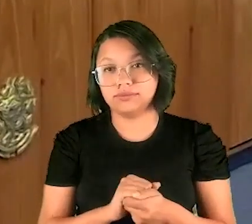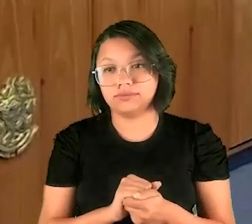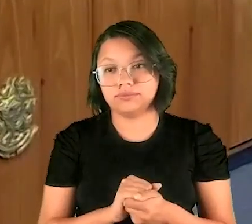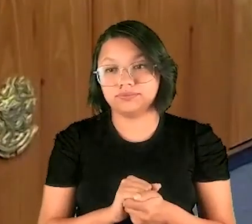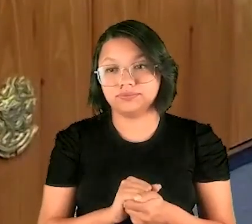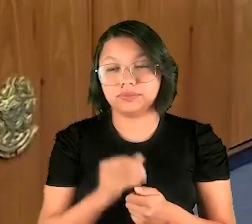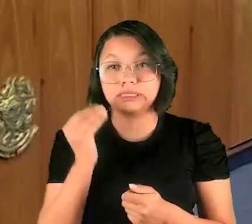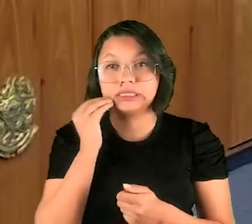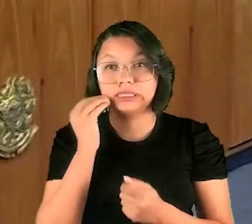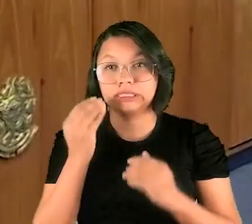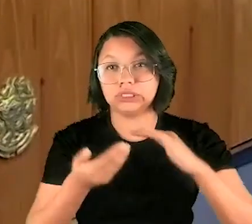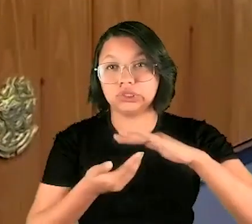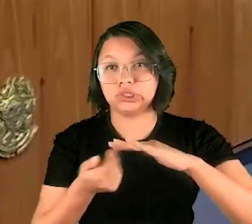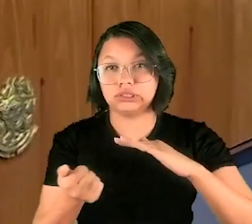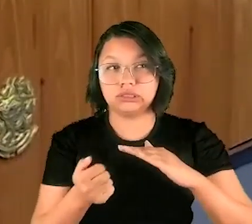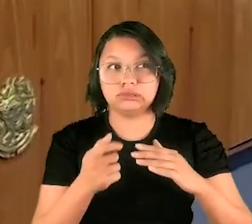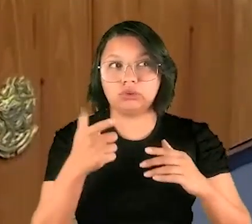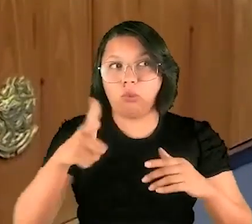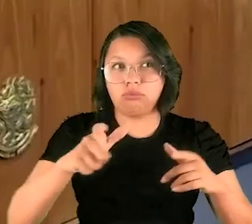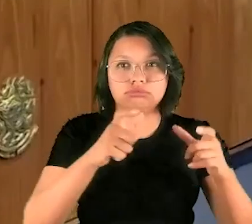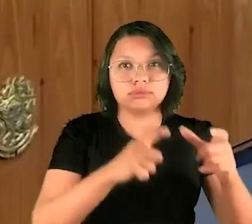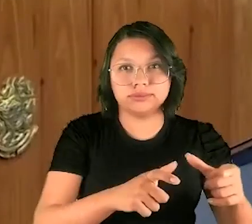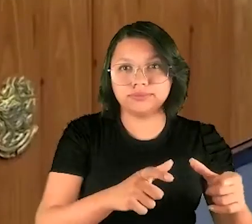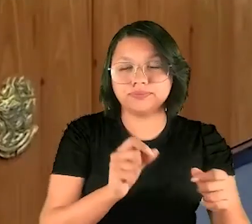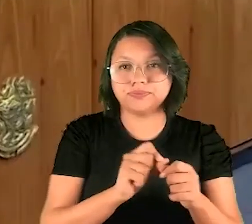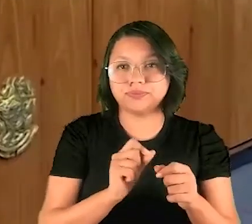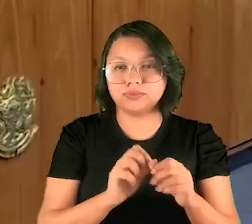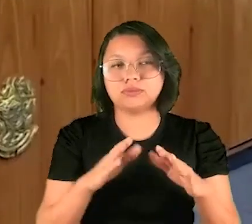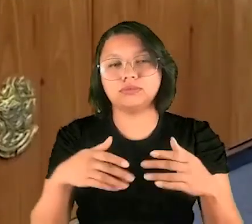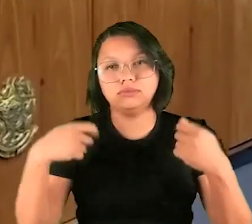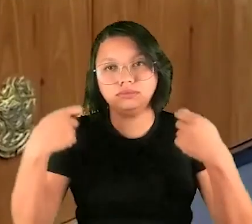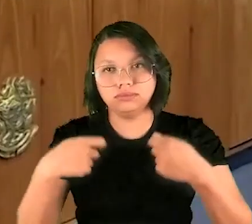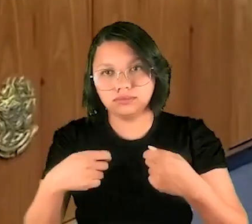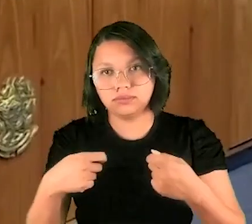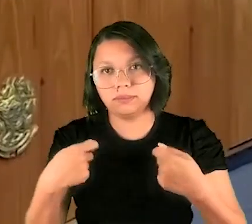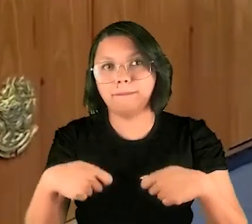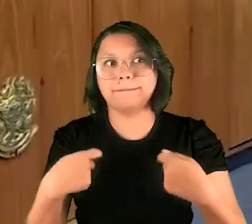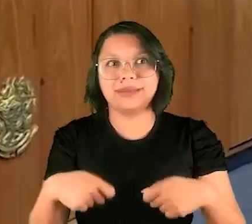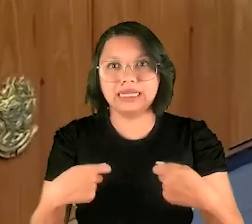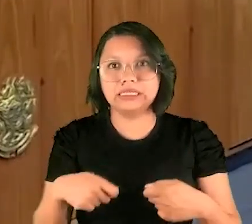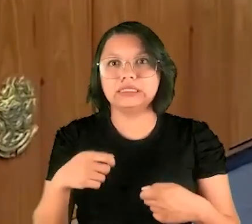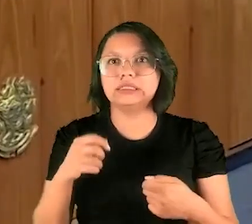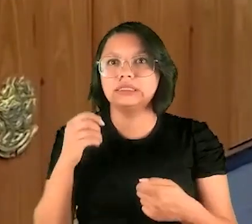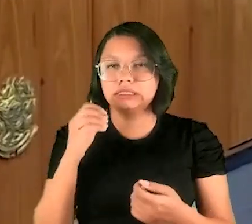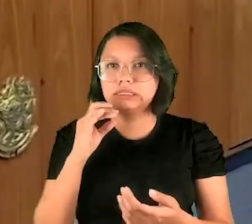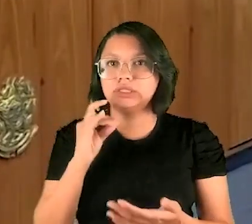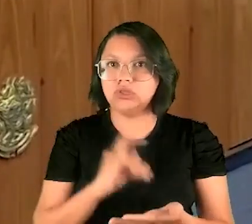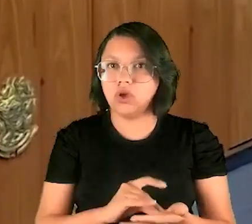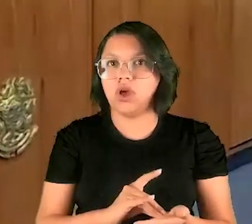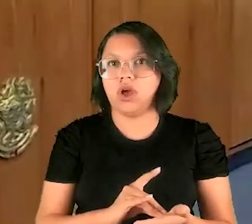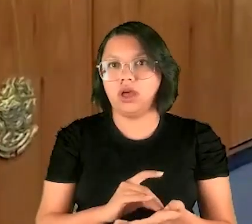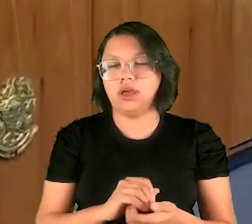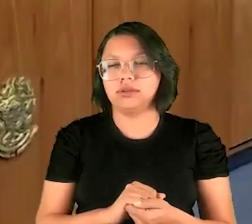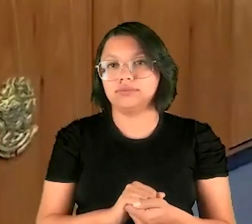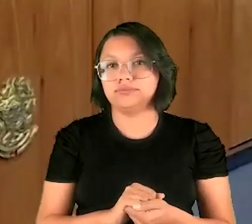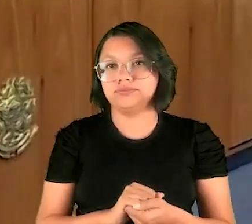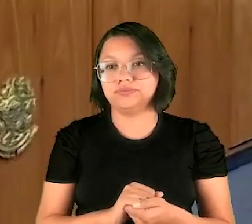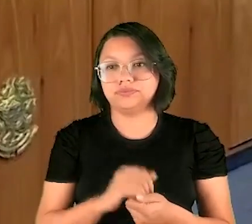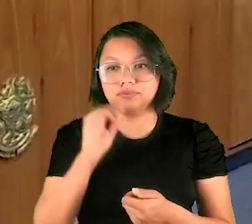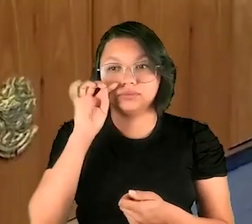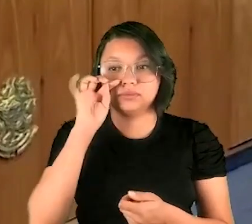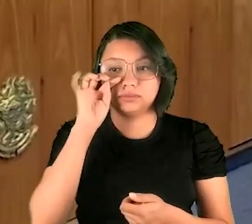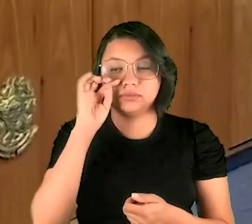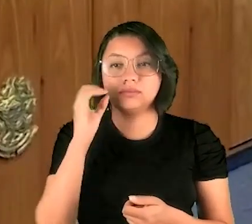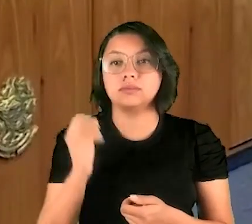a tentar tirar de algum lugar para poder fazer quando é realmente necessário para os outros pacientes. E o interessante é